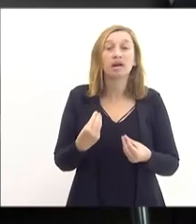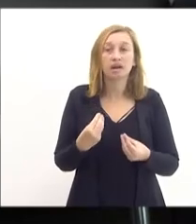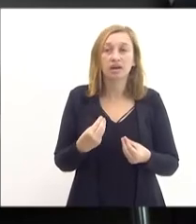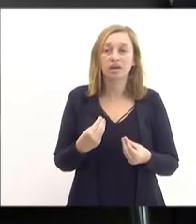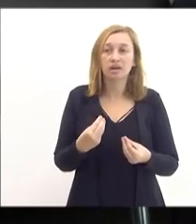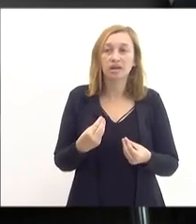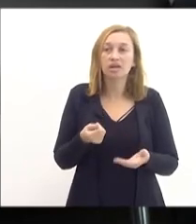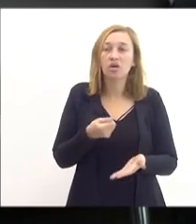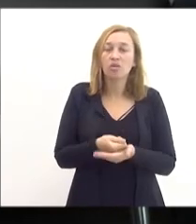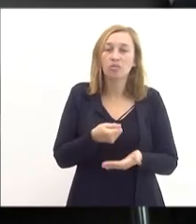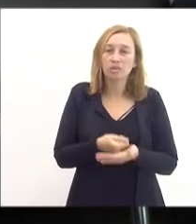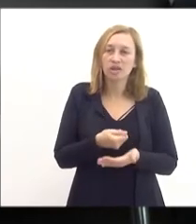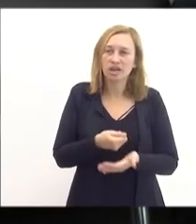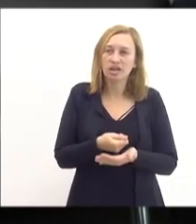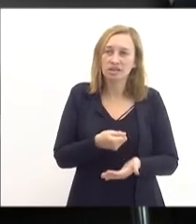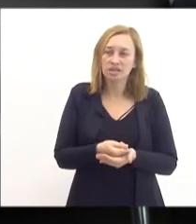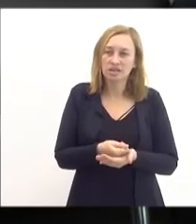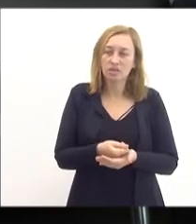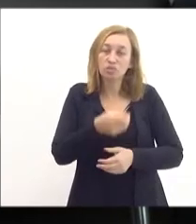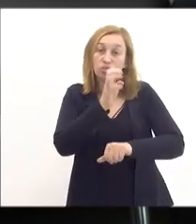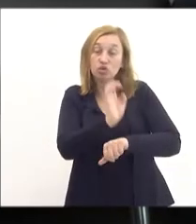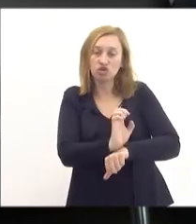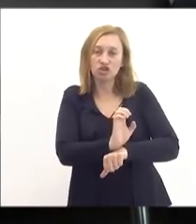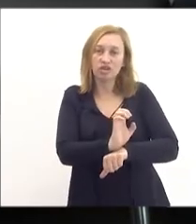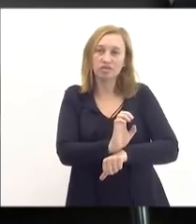a obrigação pecuniária do Estado.